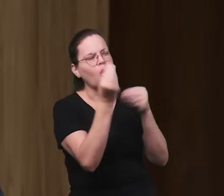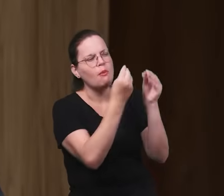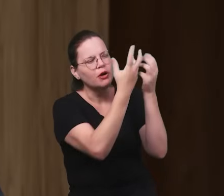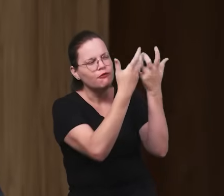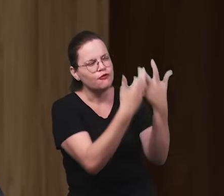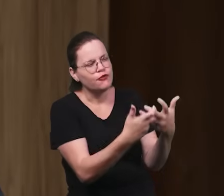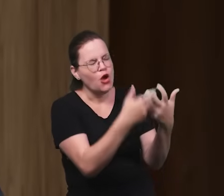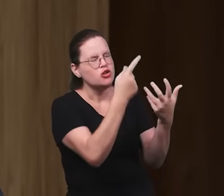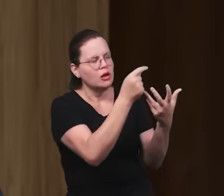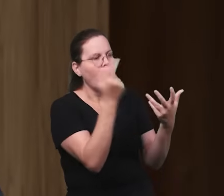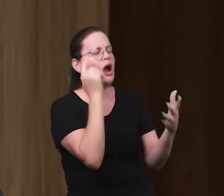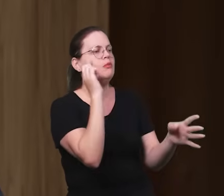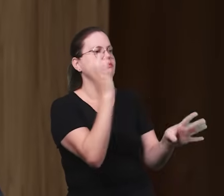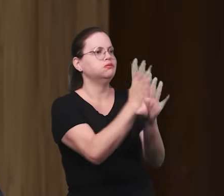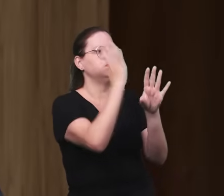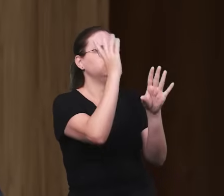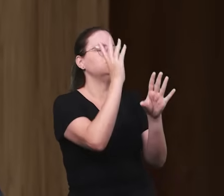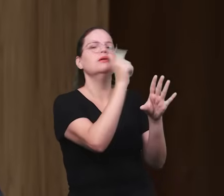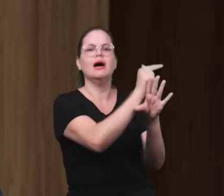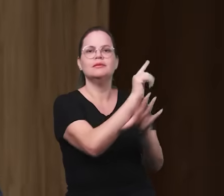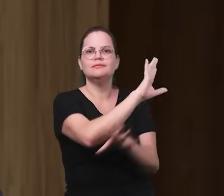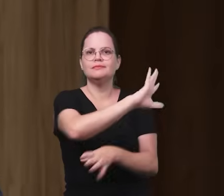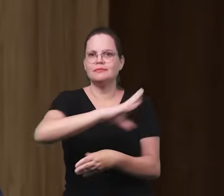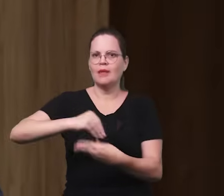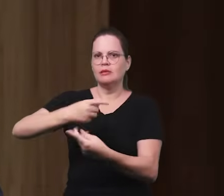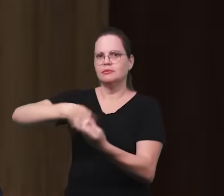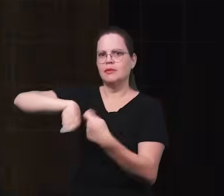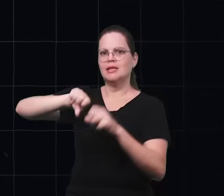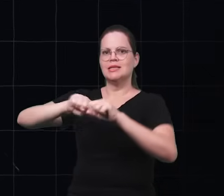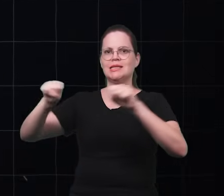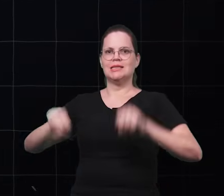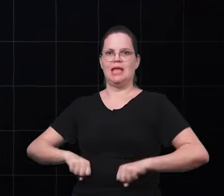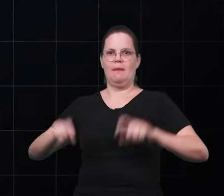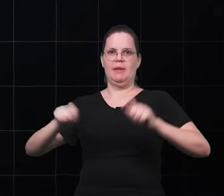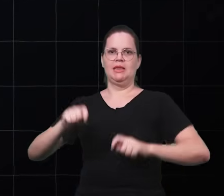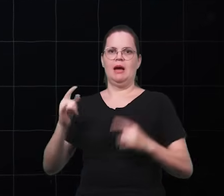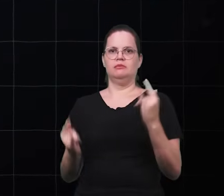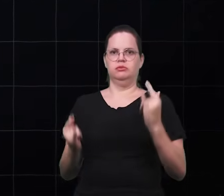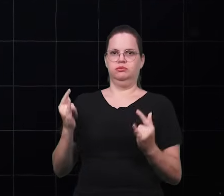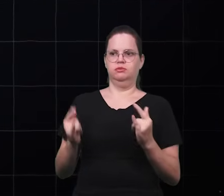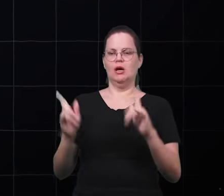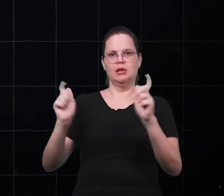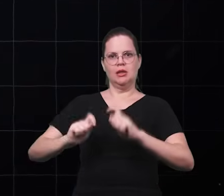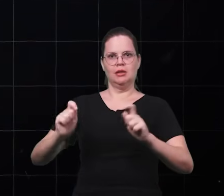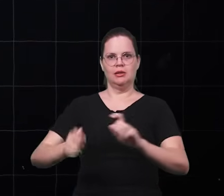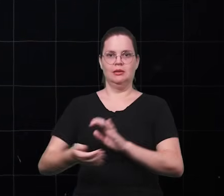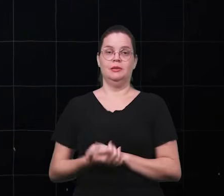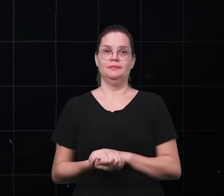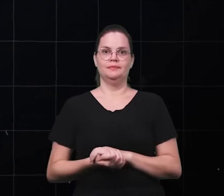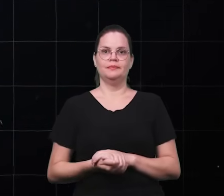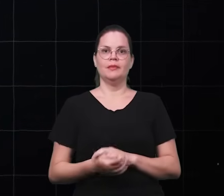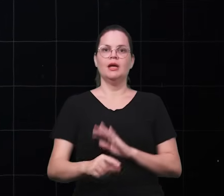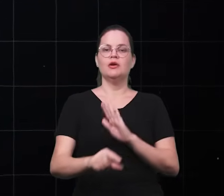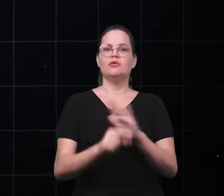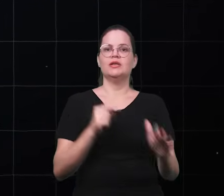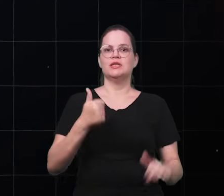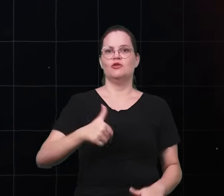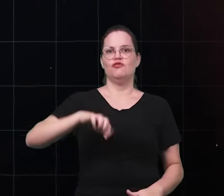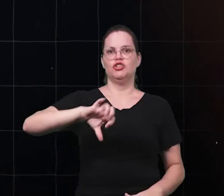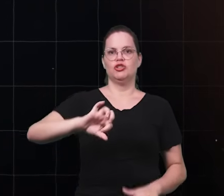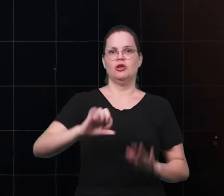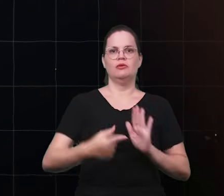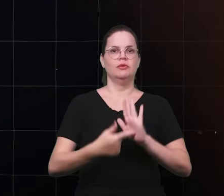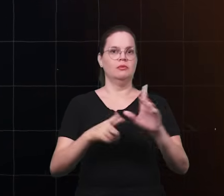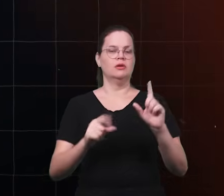lado tem a palavra em Jó 38, 29, diz assim, de que ventre procede o gelo? E foi muito